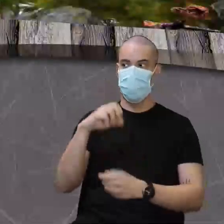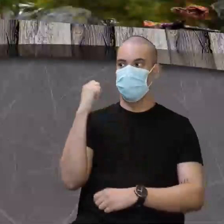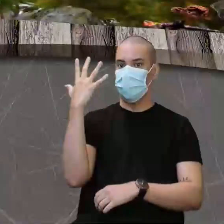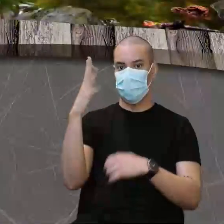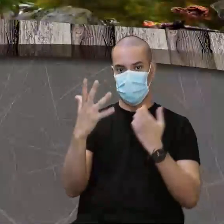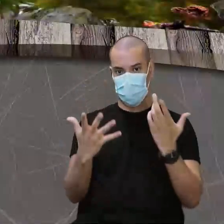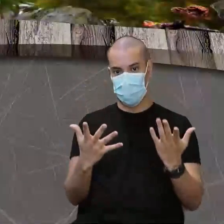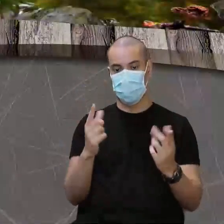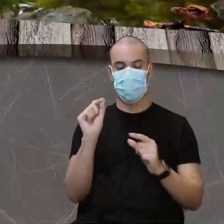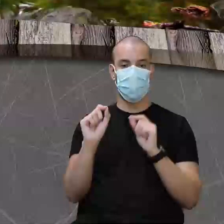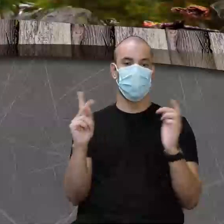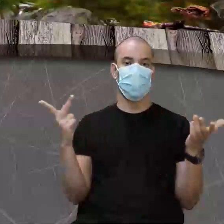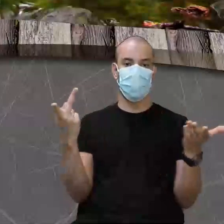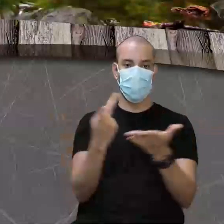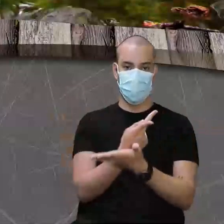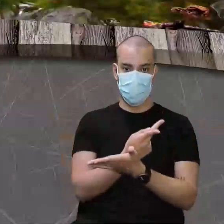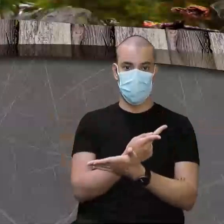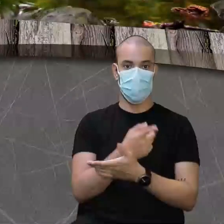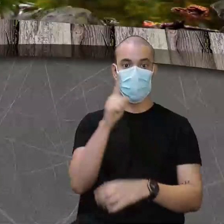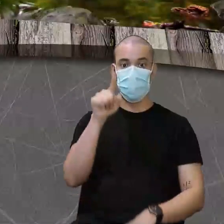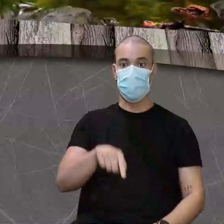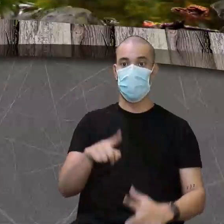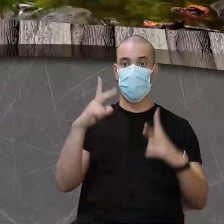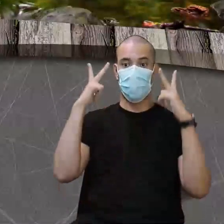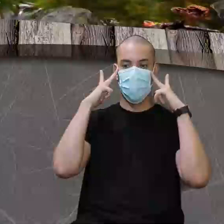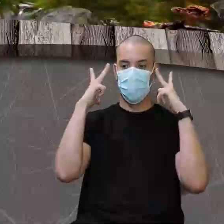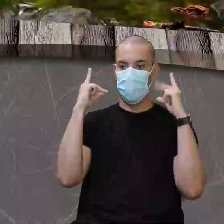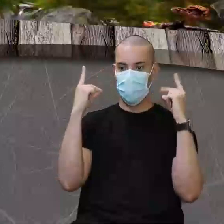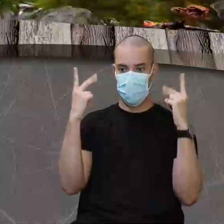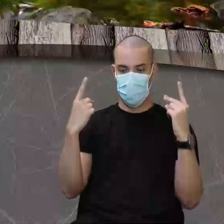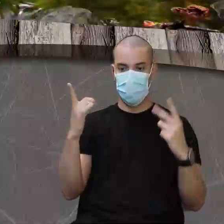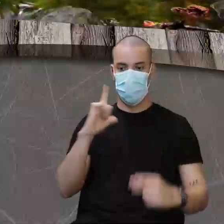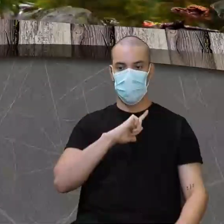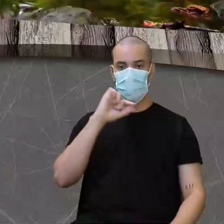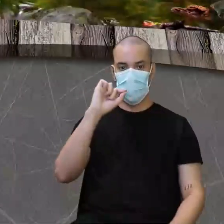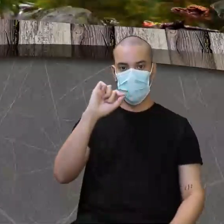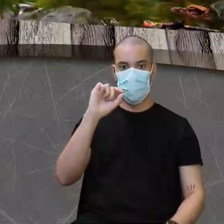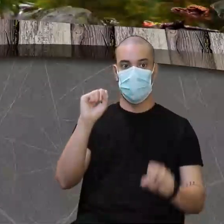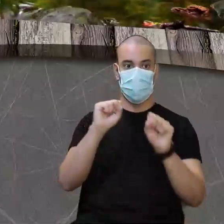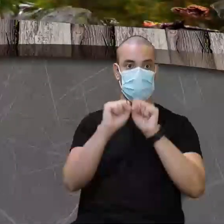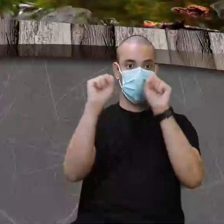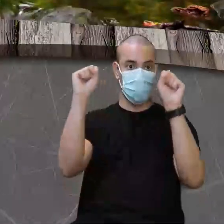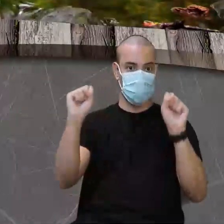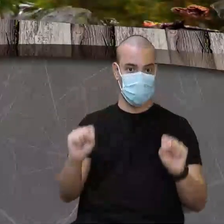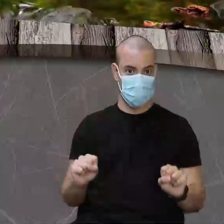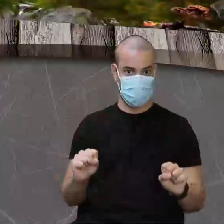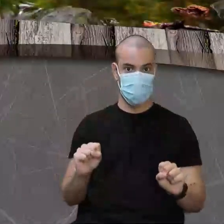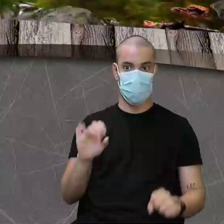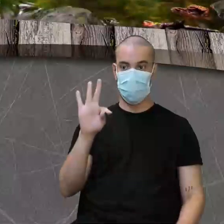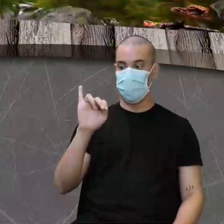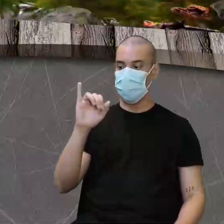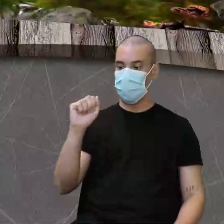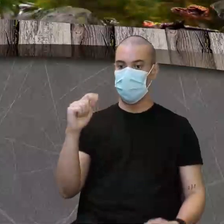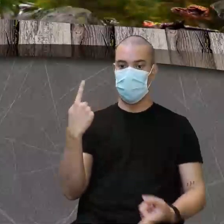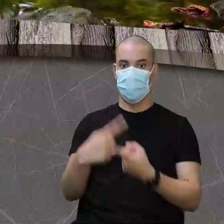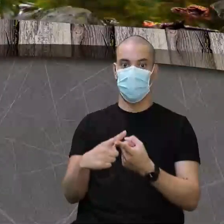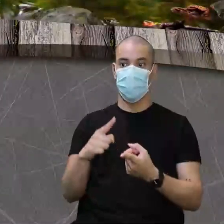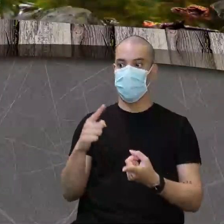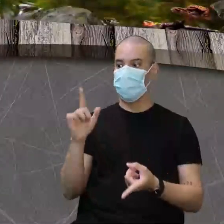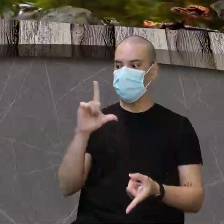aqui em mim, rapidinho. Na natureza é muito comum você ter esse sistema de teias, porque uma hora